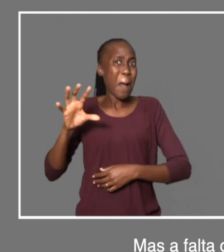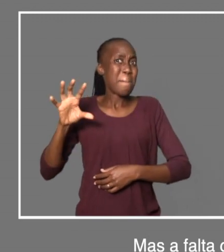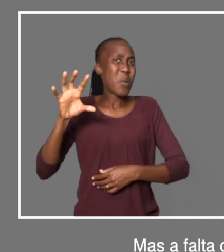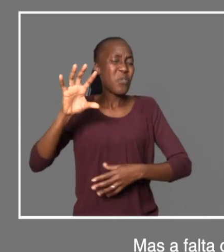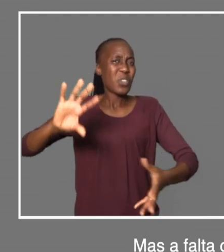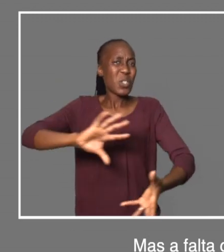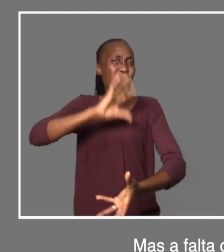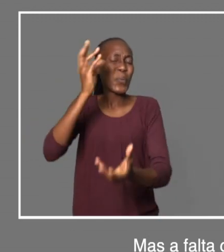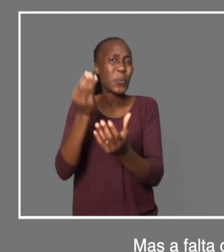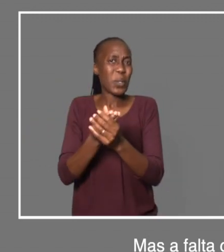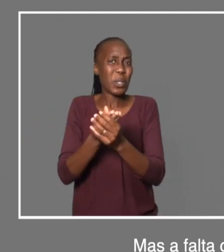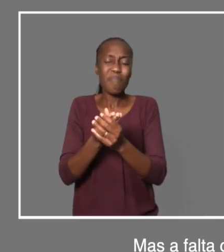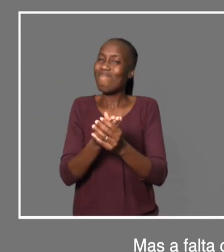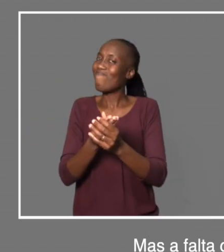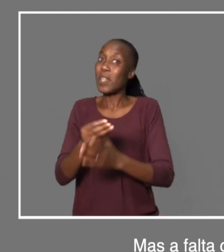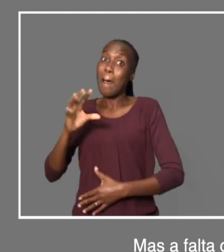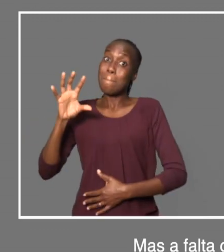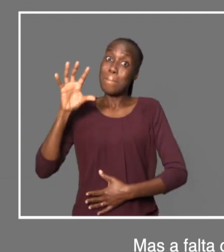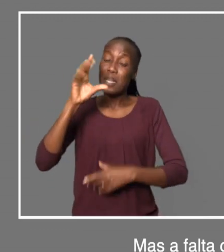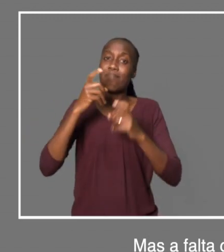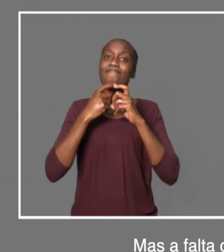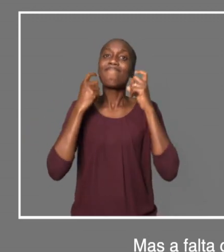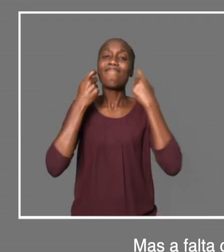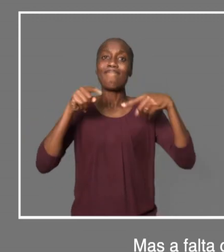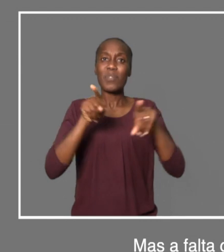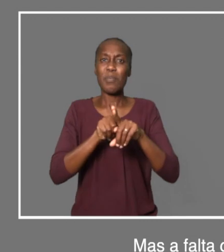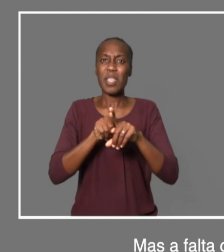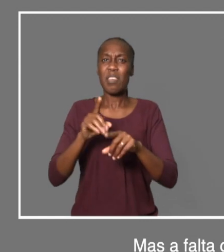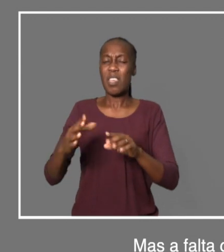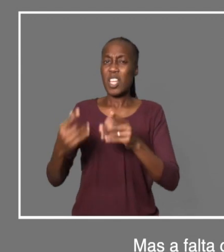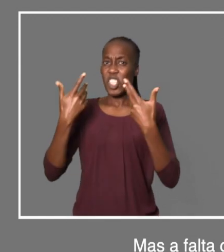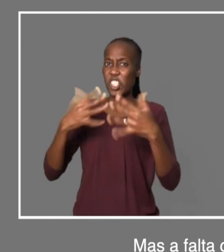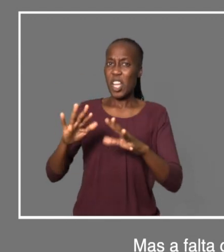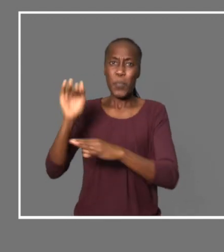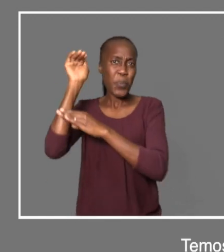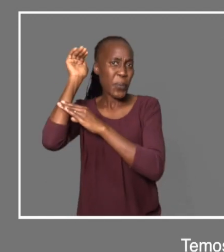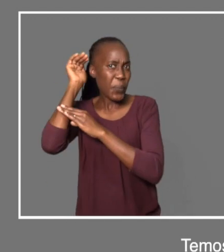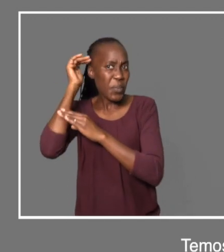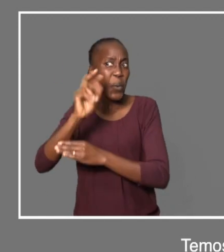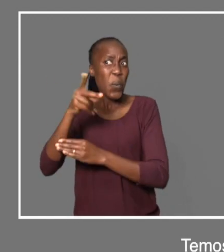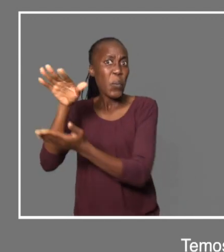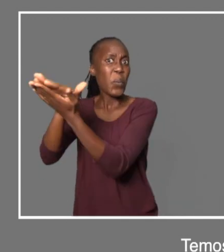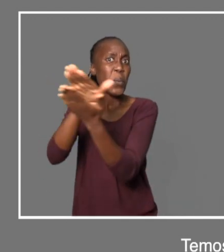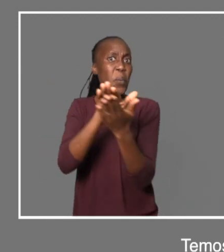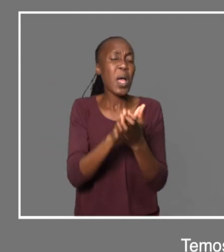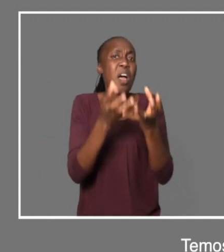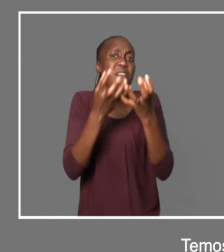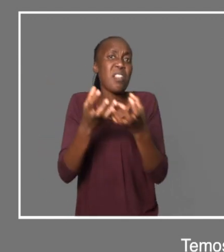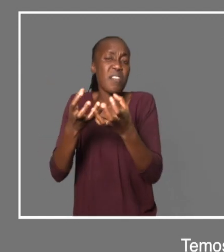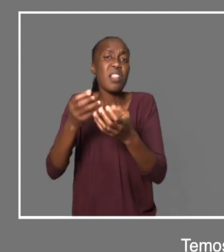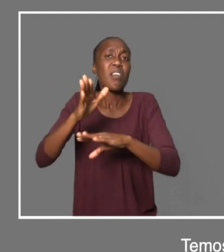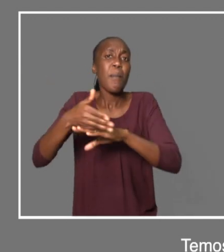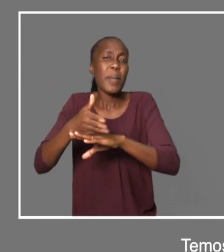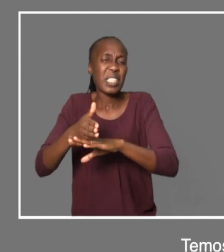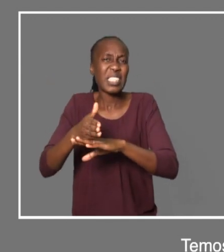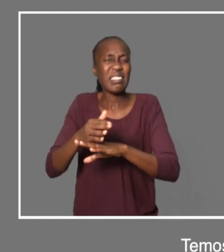nível quase posso dizer na província toda posso dizer que a nível do país porque também temos tido relatos em